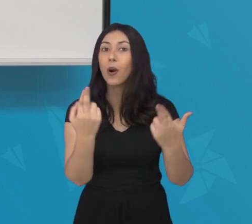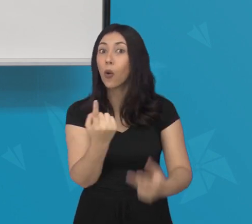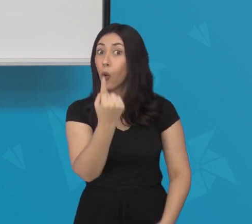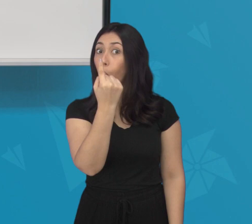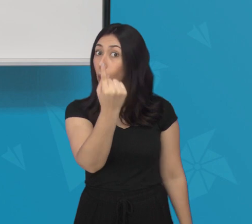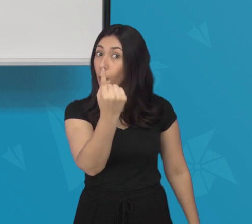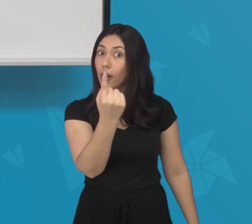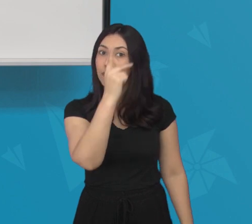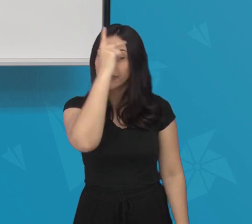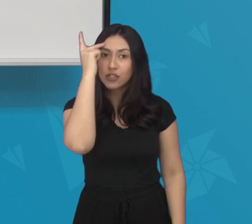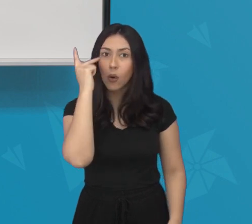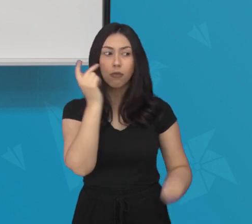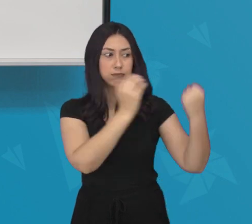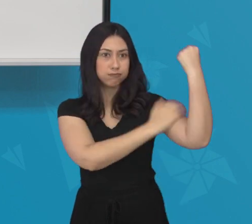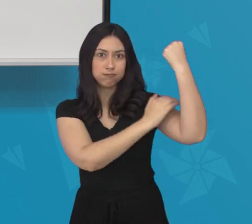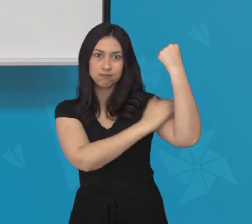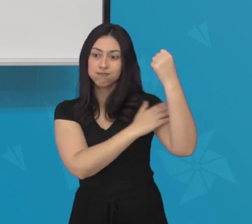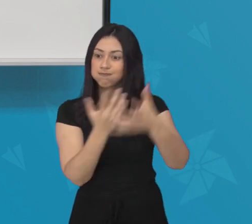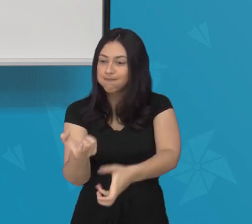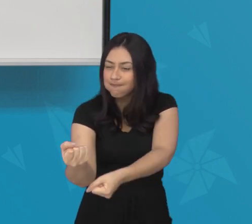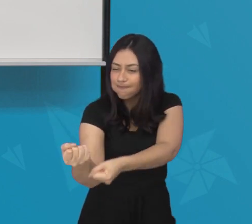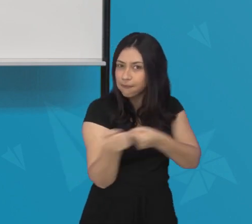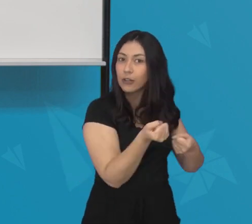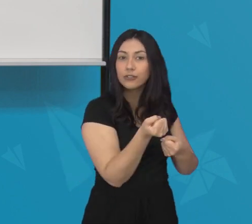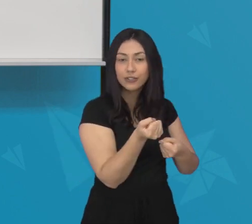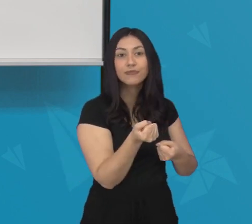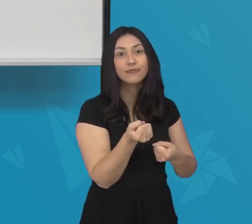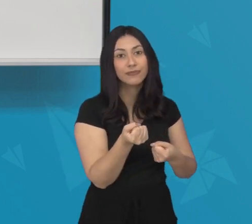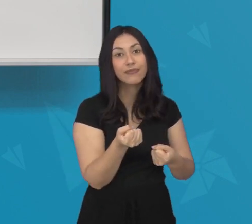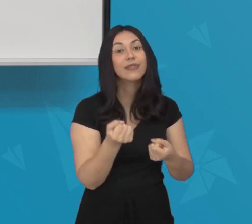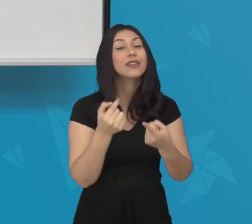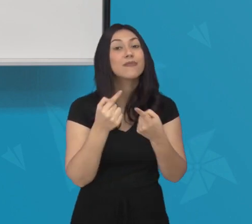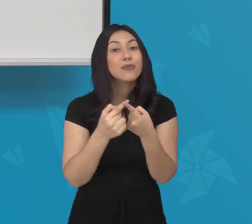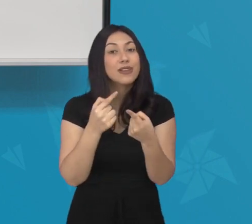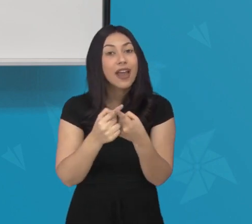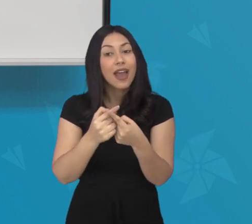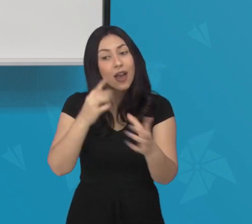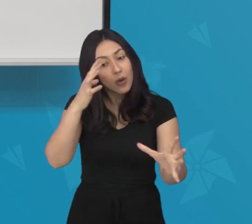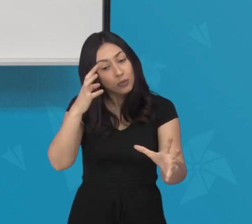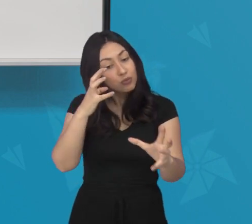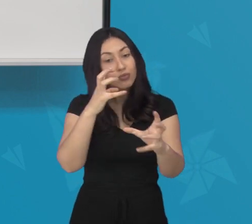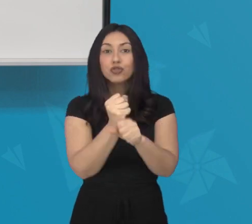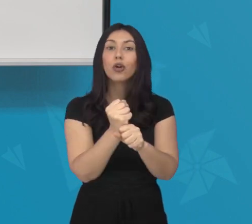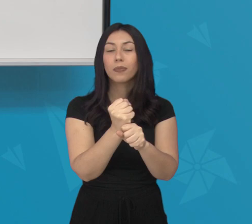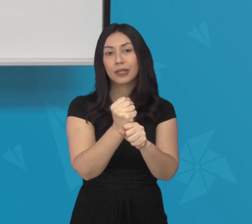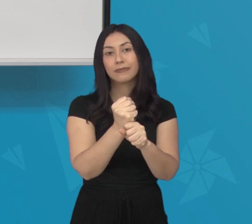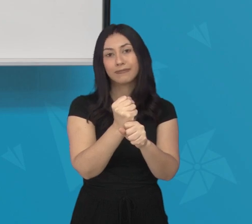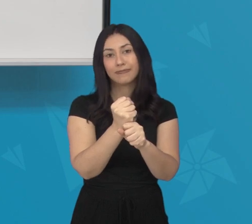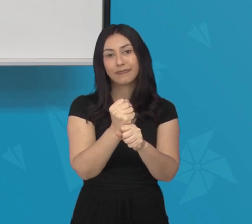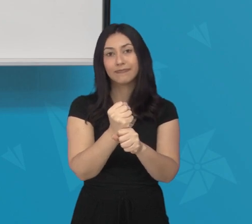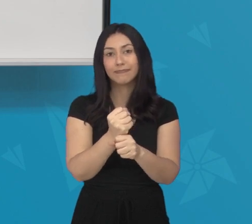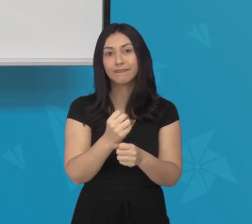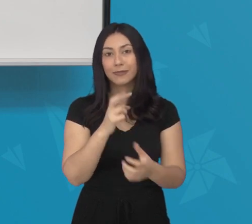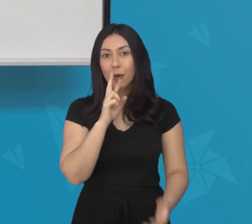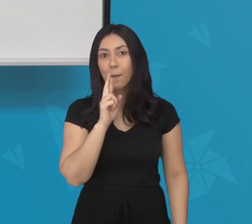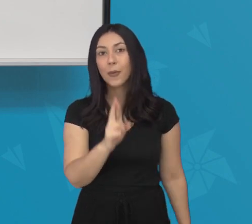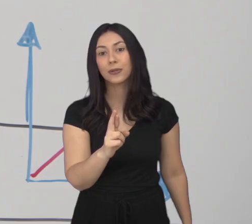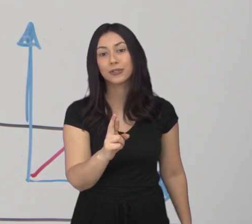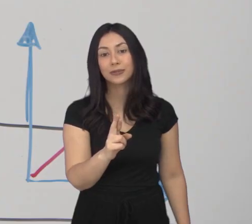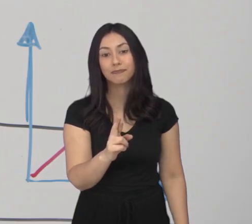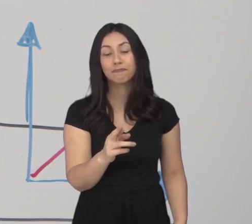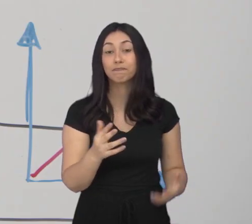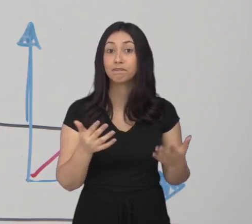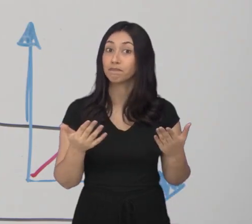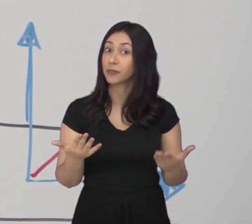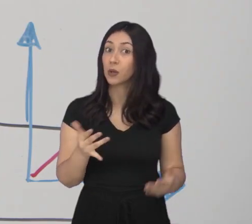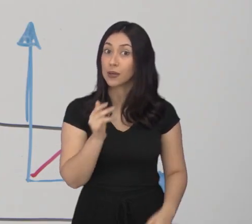para vocês, de que o vetor resultante, ele substitui, ele é igual à soma dos outros vetores. Então, olha